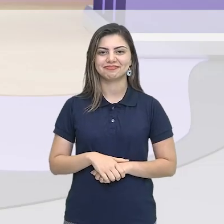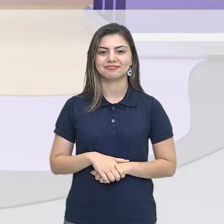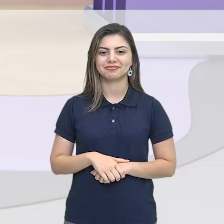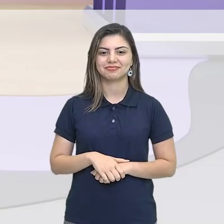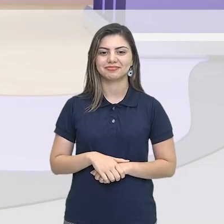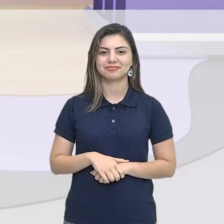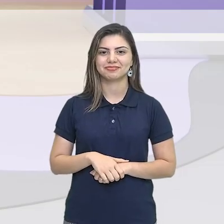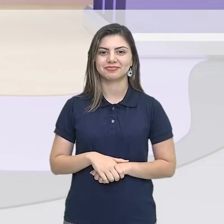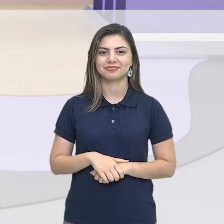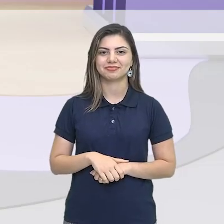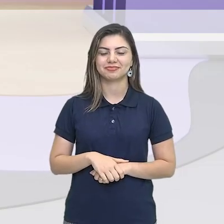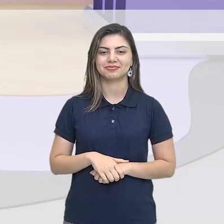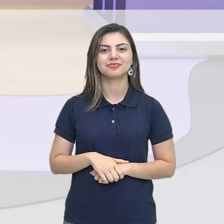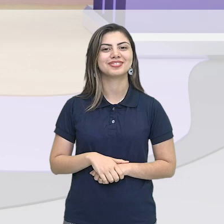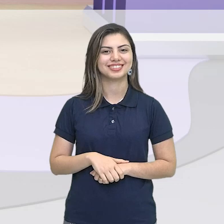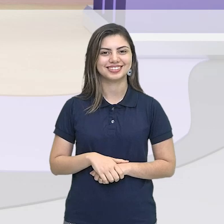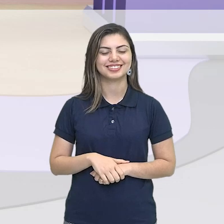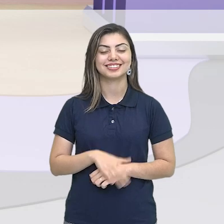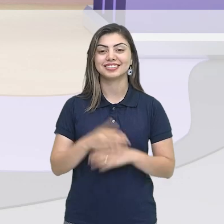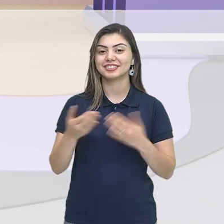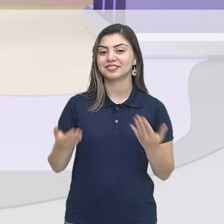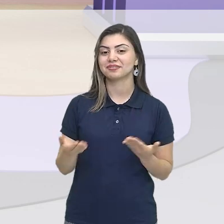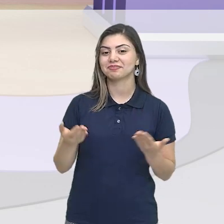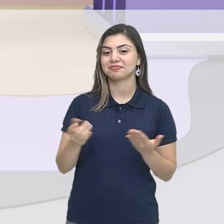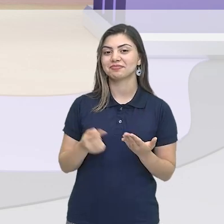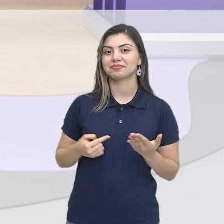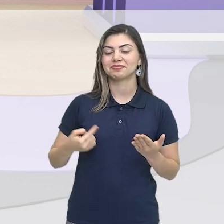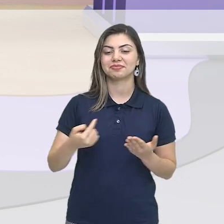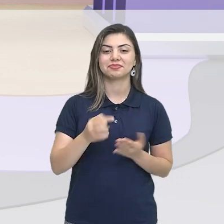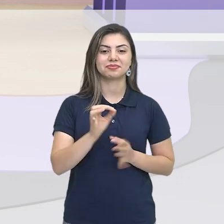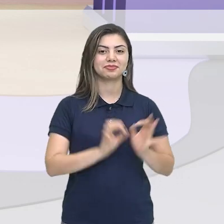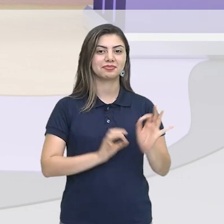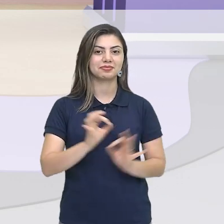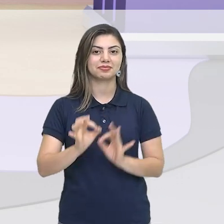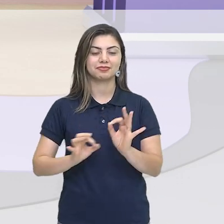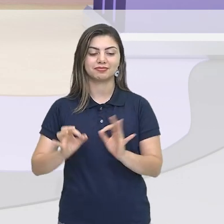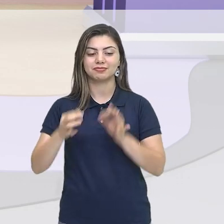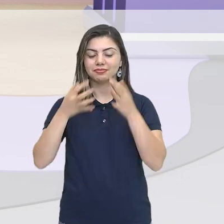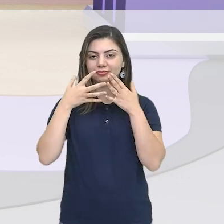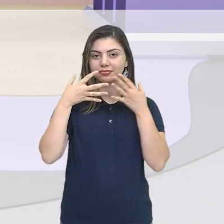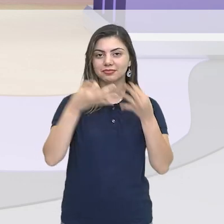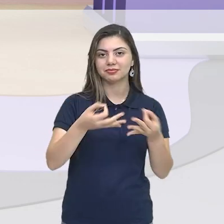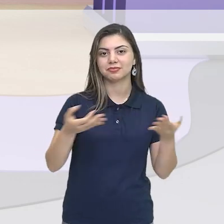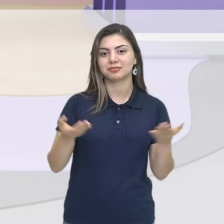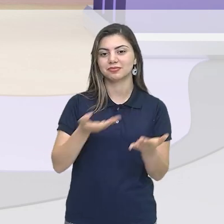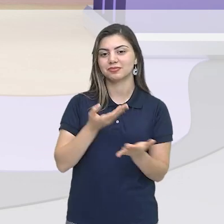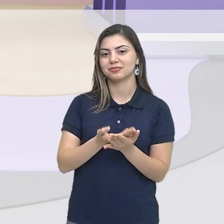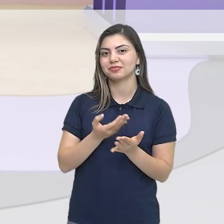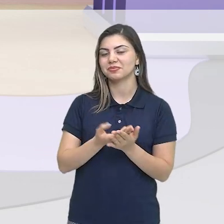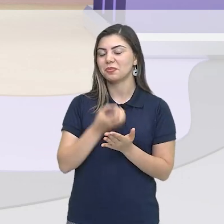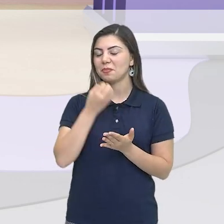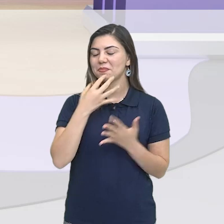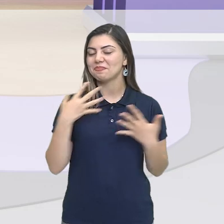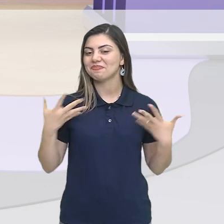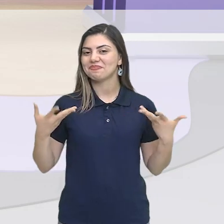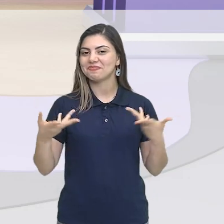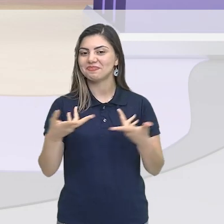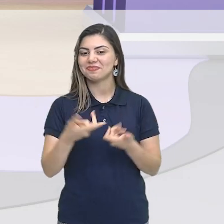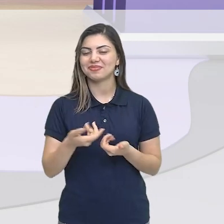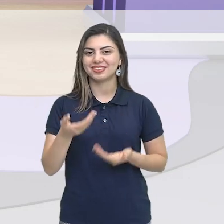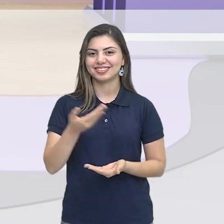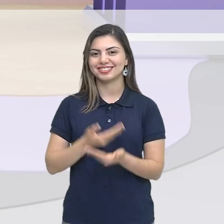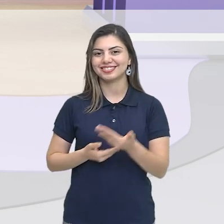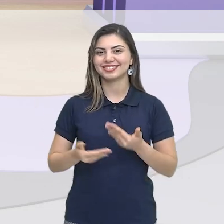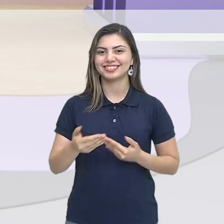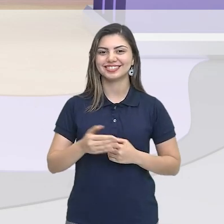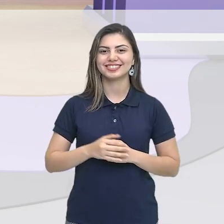símbolos. Então agora nós vamos nos preparar, colocar bastante atenção nessa aula de hoje que está muito bonita e